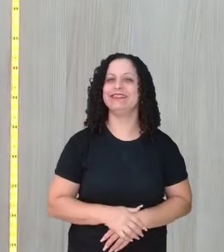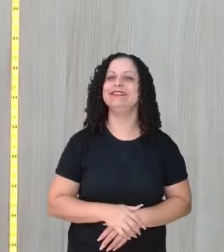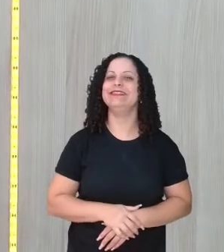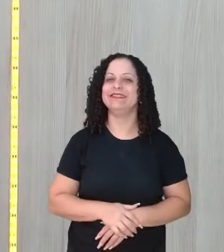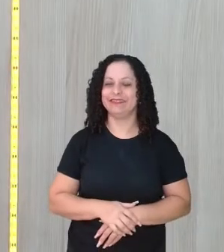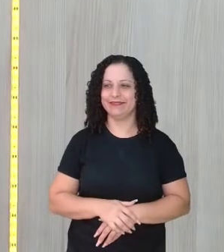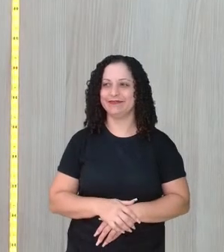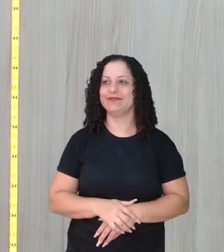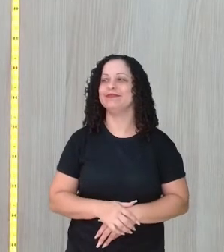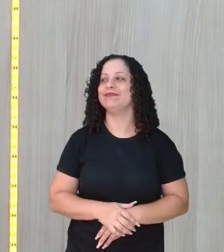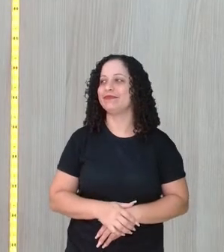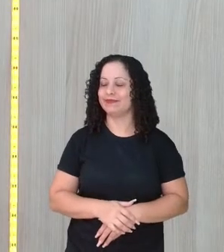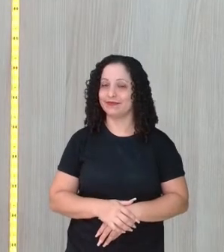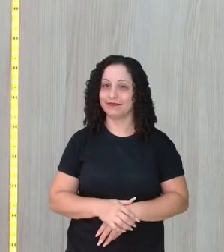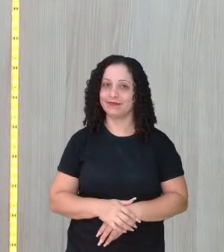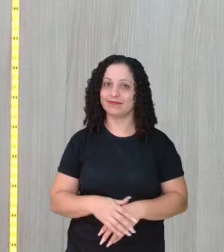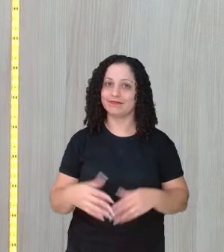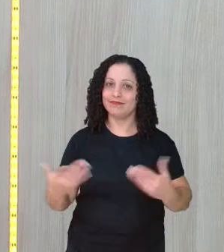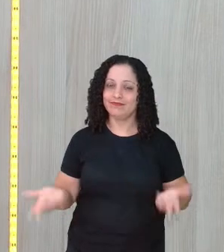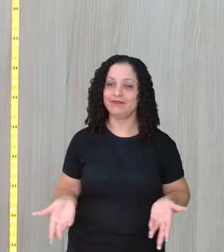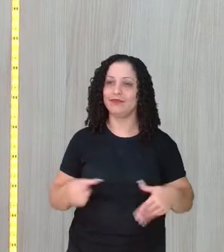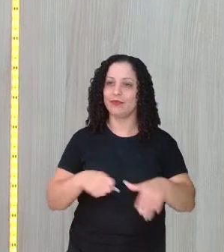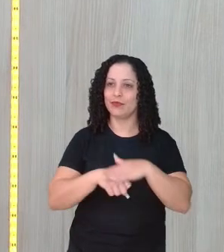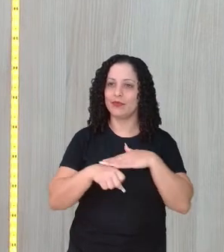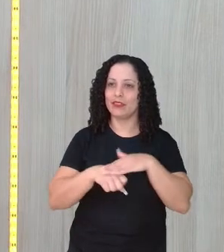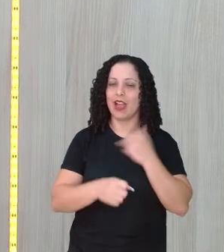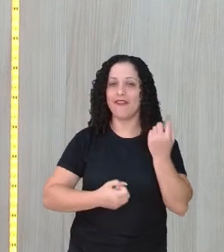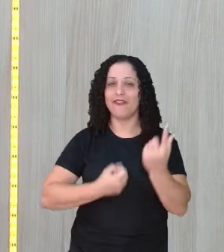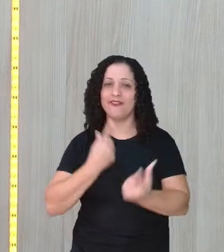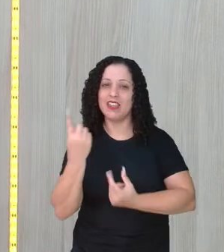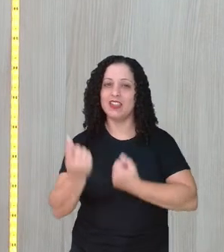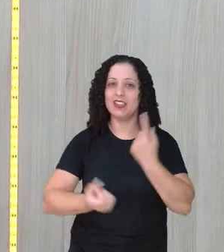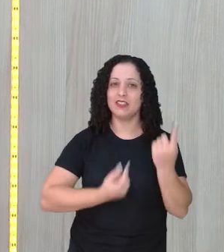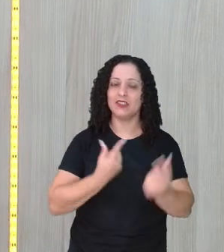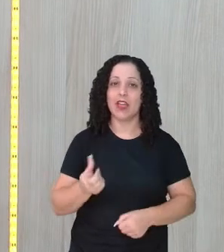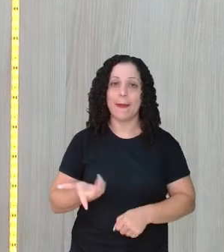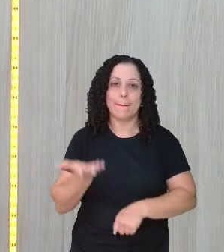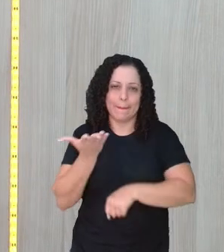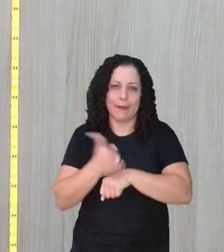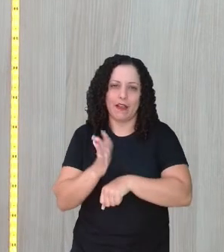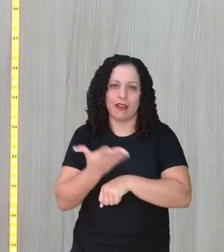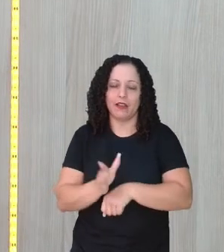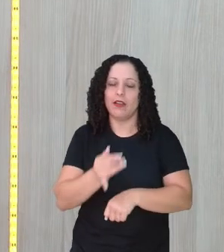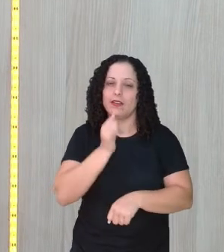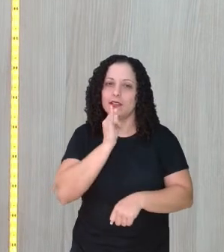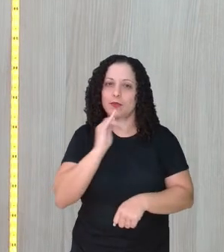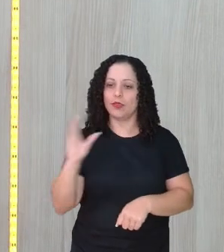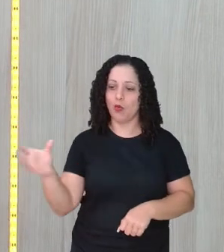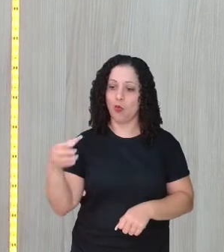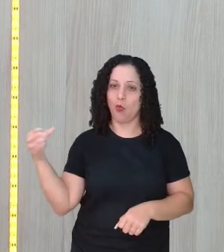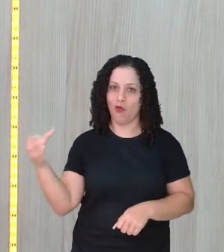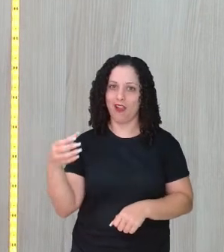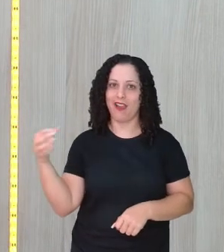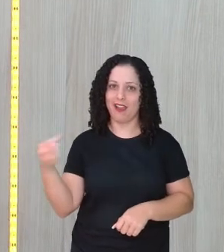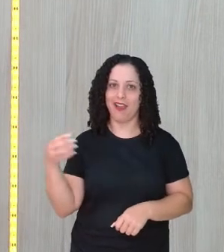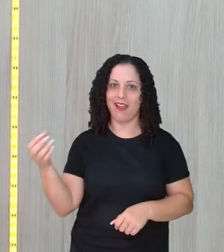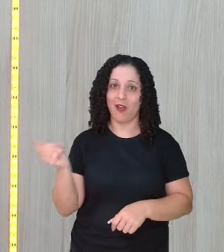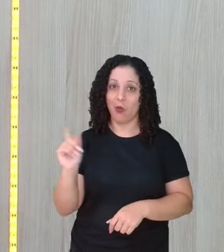Pedro, né? É assim, às vezes a gente vai para a praticidade do refrigerante. Então, a gente tenta